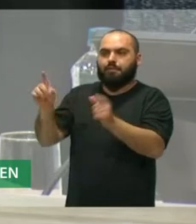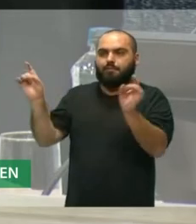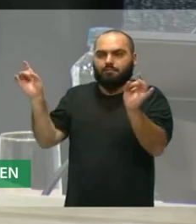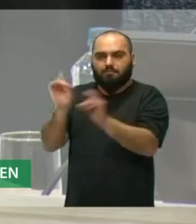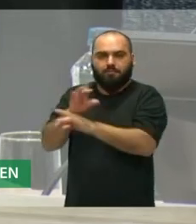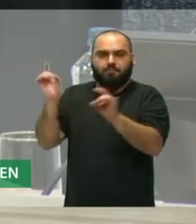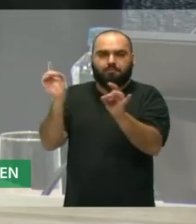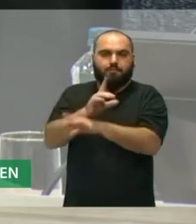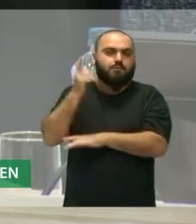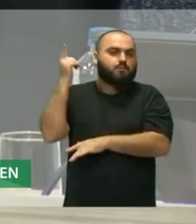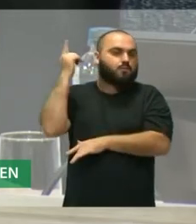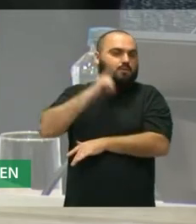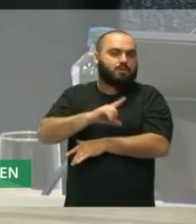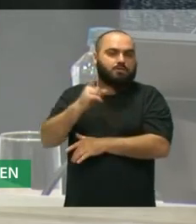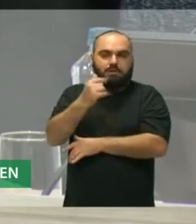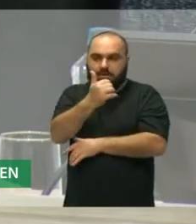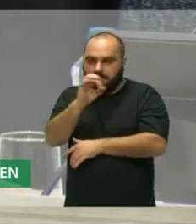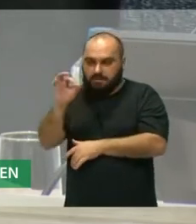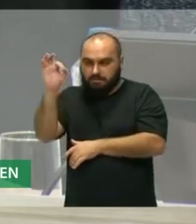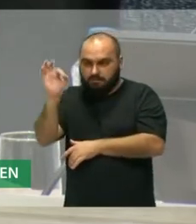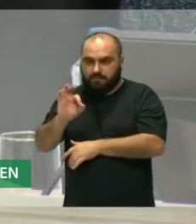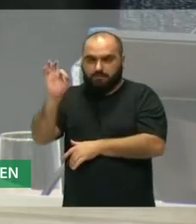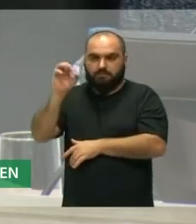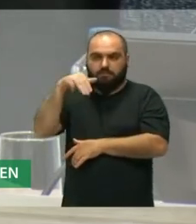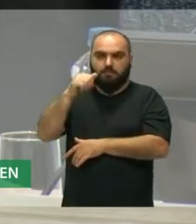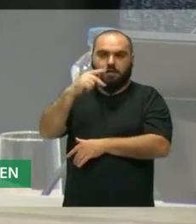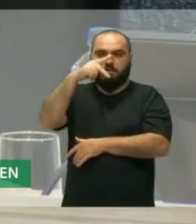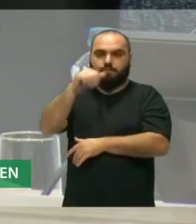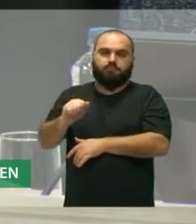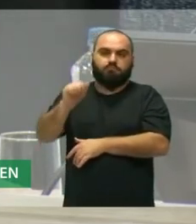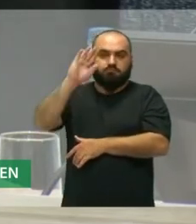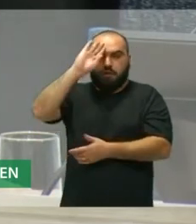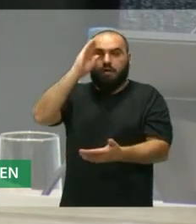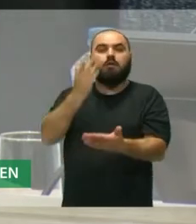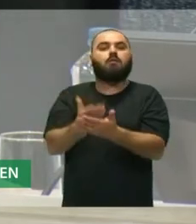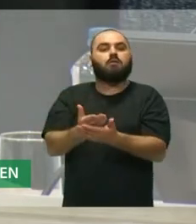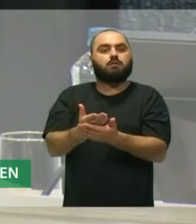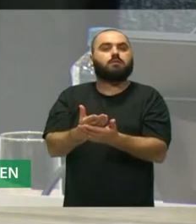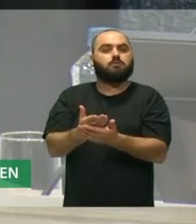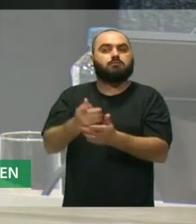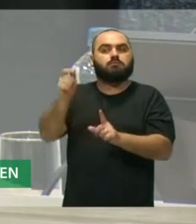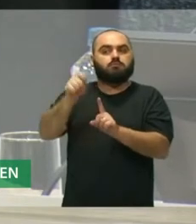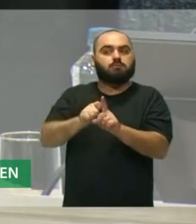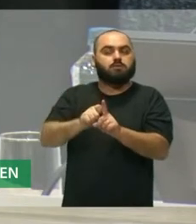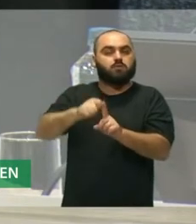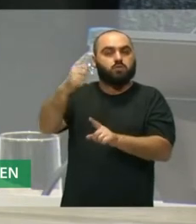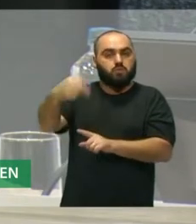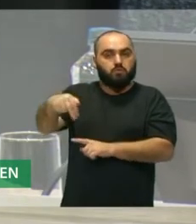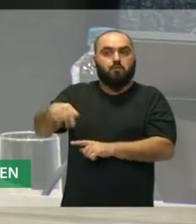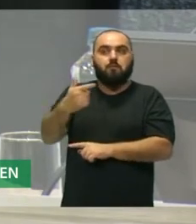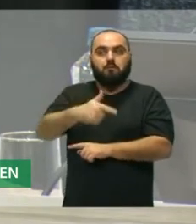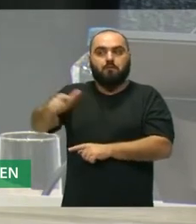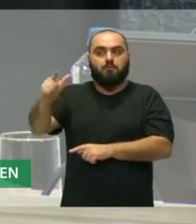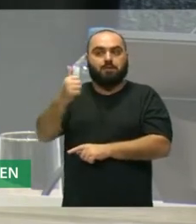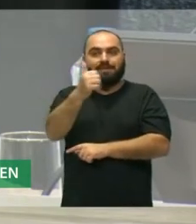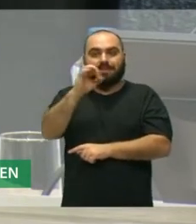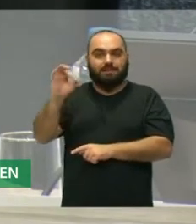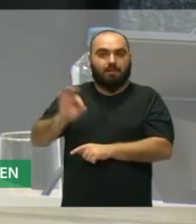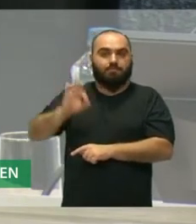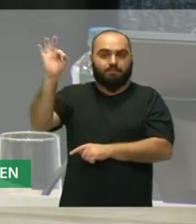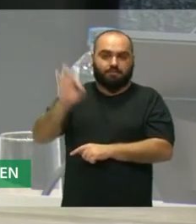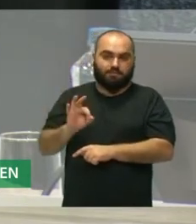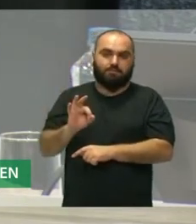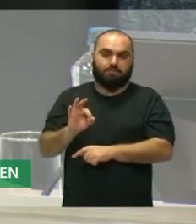mapa, e eu acredito, se Deus quiser, que nesse mês de novembro nós vamos cumpri-lo na sua integralidade, 100%, quer dizer,